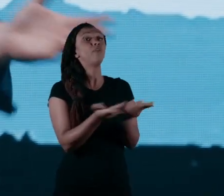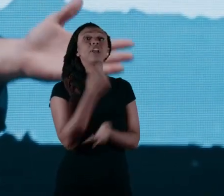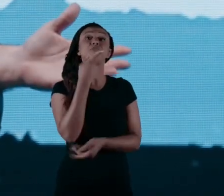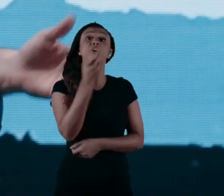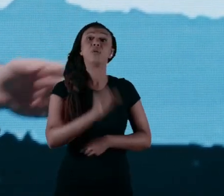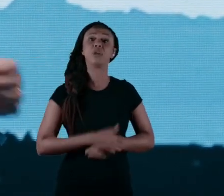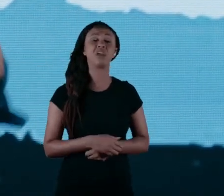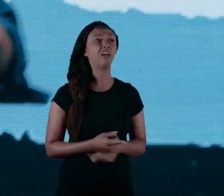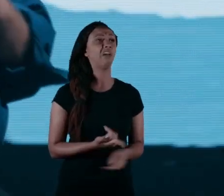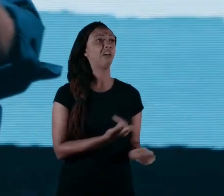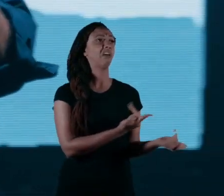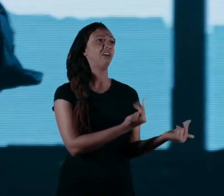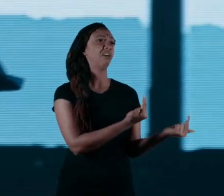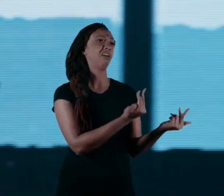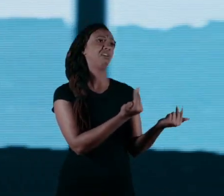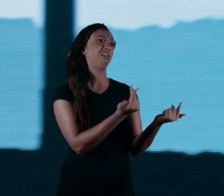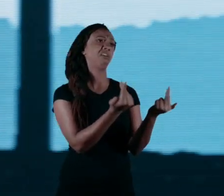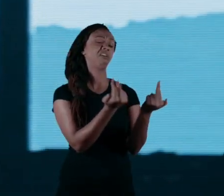Muitos são iguais.